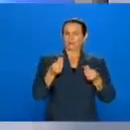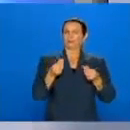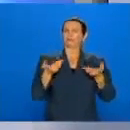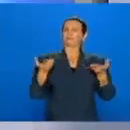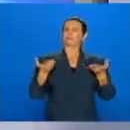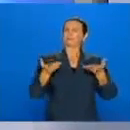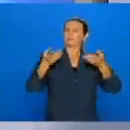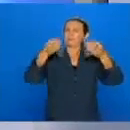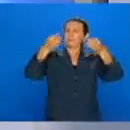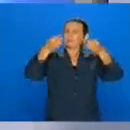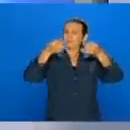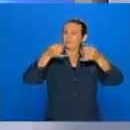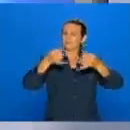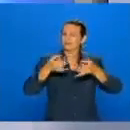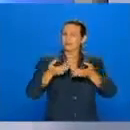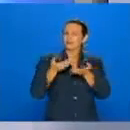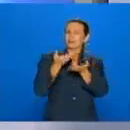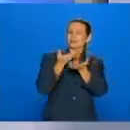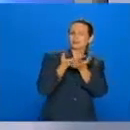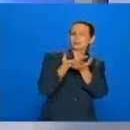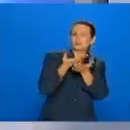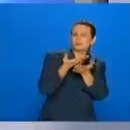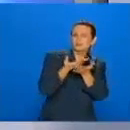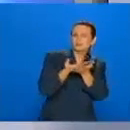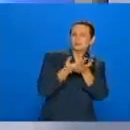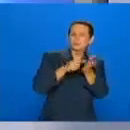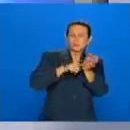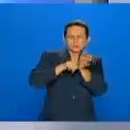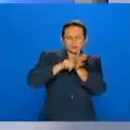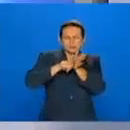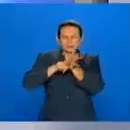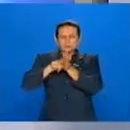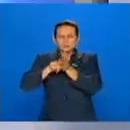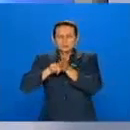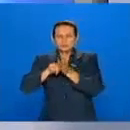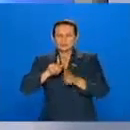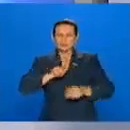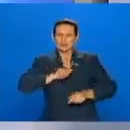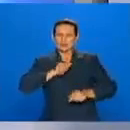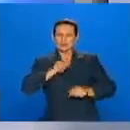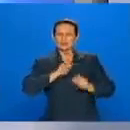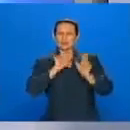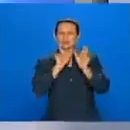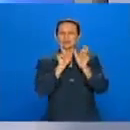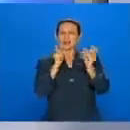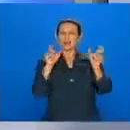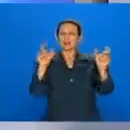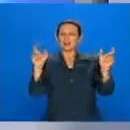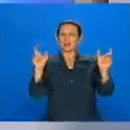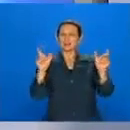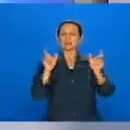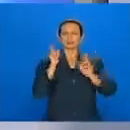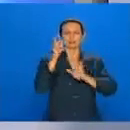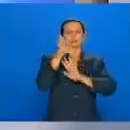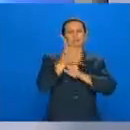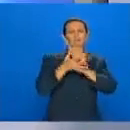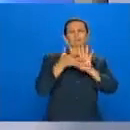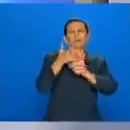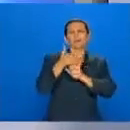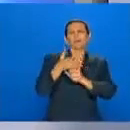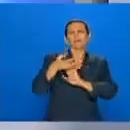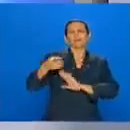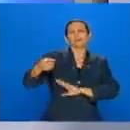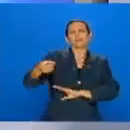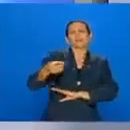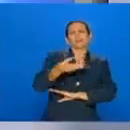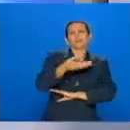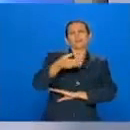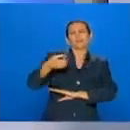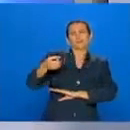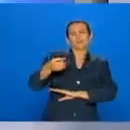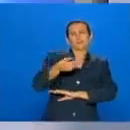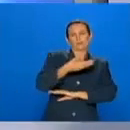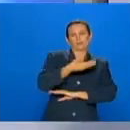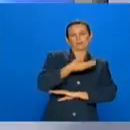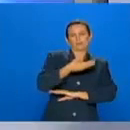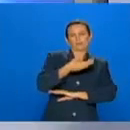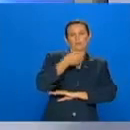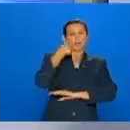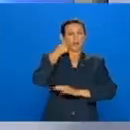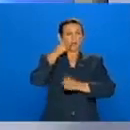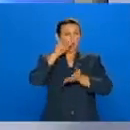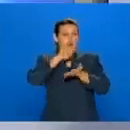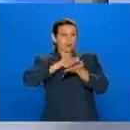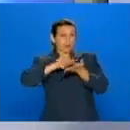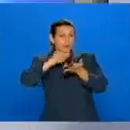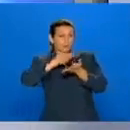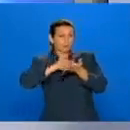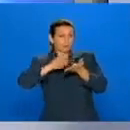os estudos da gramática da Libras é muito recente no Brasil, iniciando com a Lucinda Ferreira Brito, a